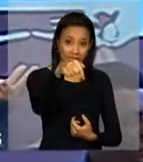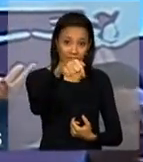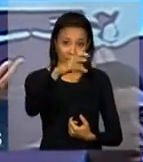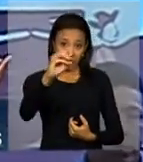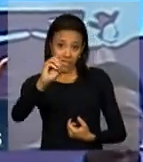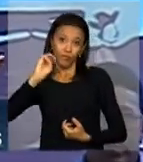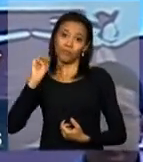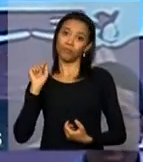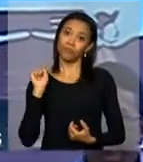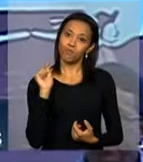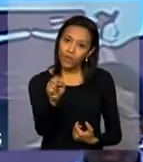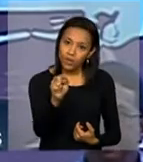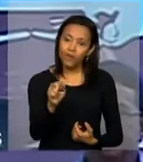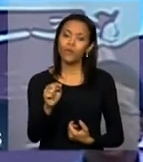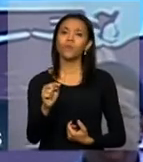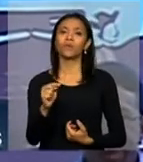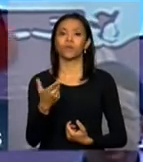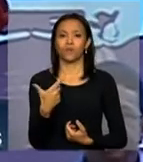1.700.000 produtores,